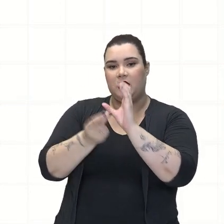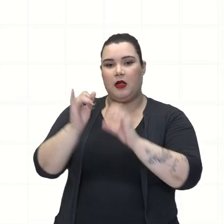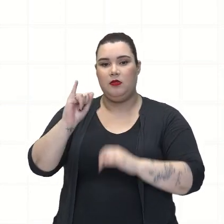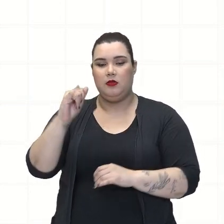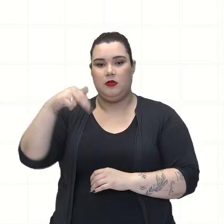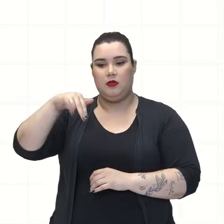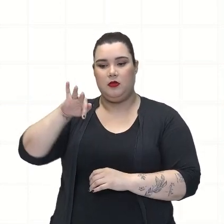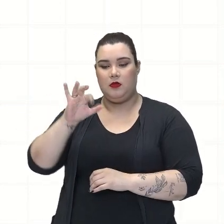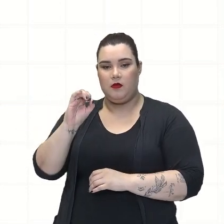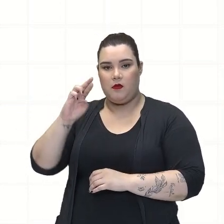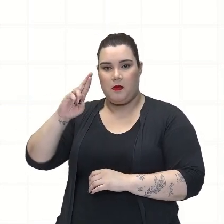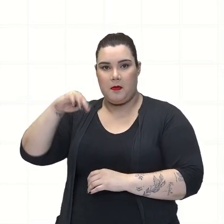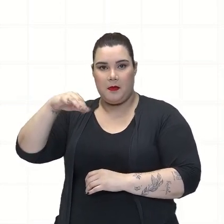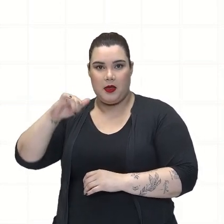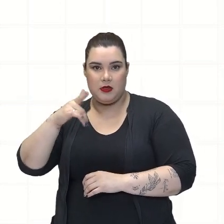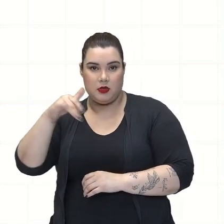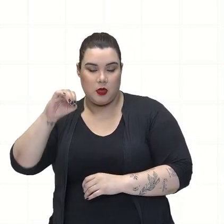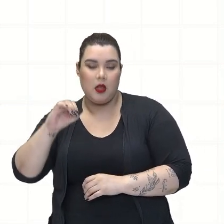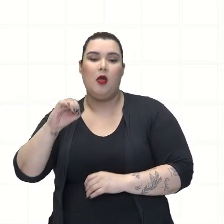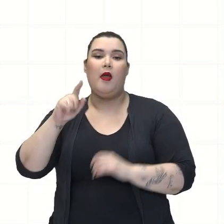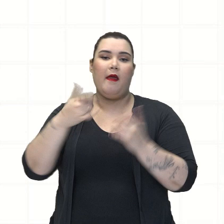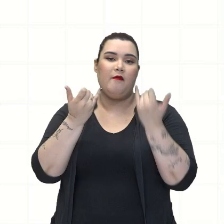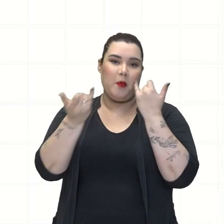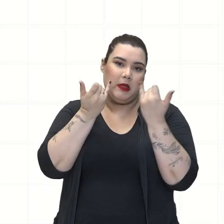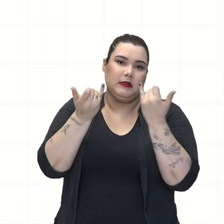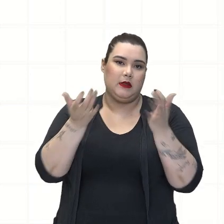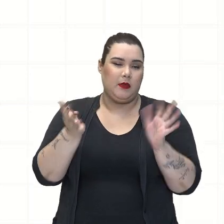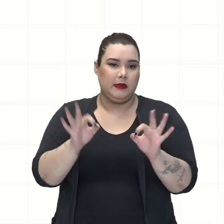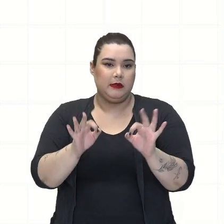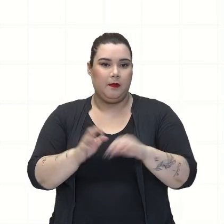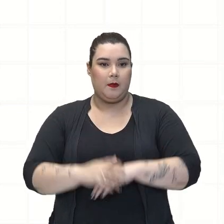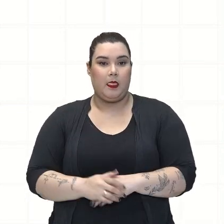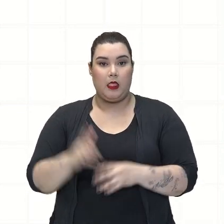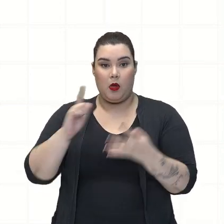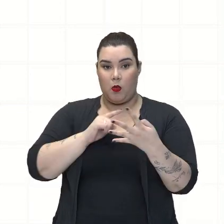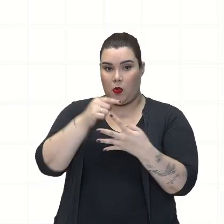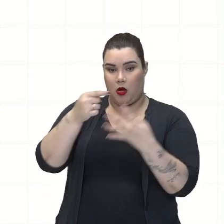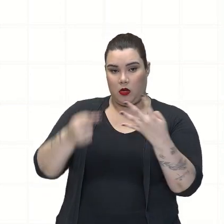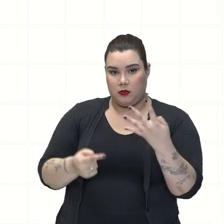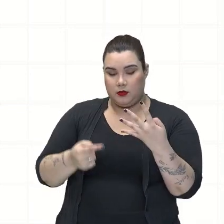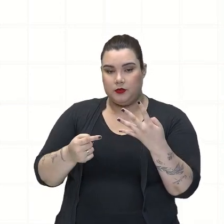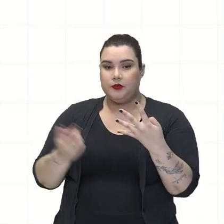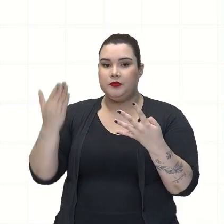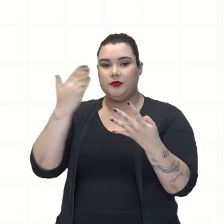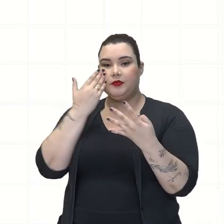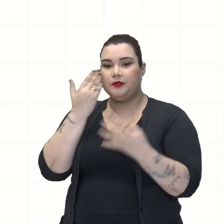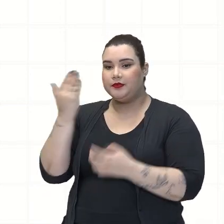Quantas fases nós temos dentro do modo de produção capitalista? 4. Quais são essas fases?